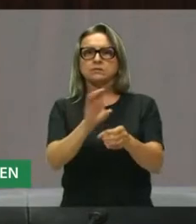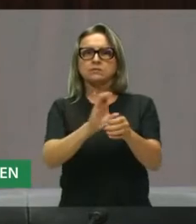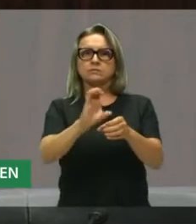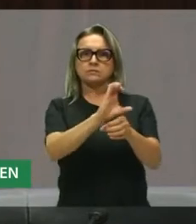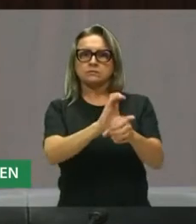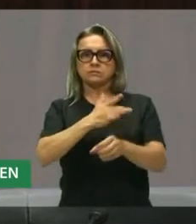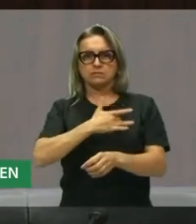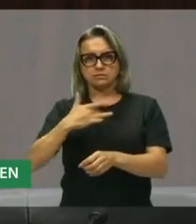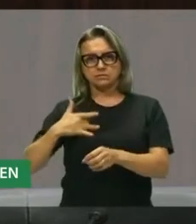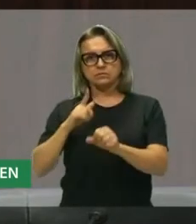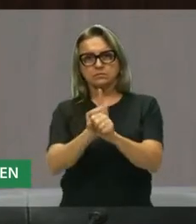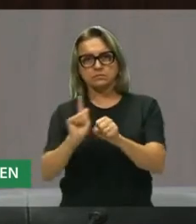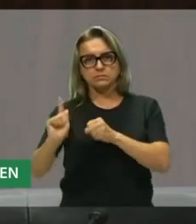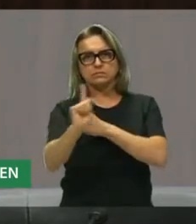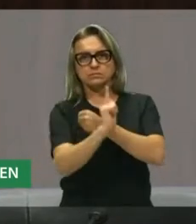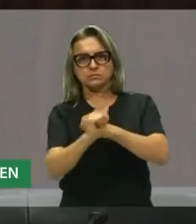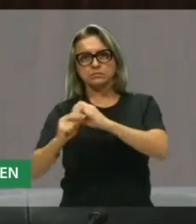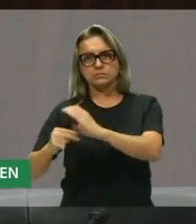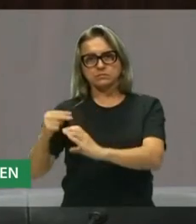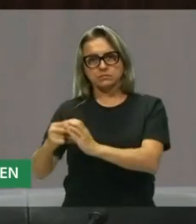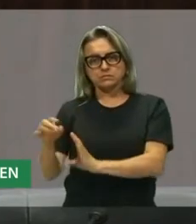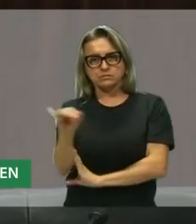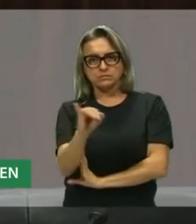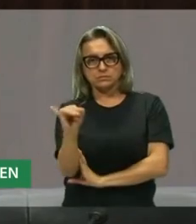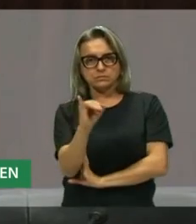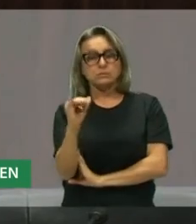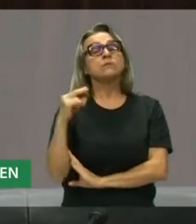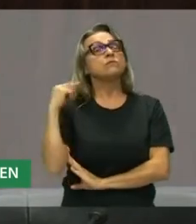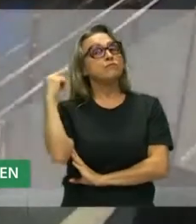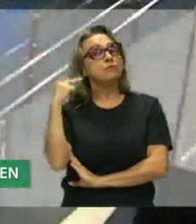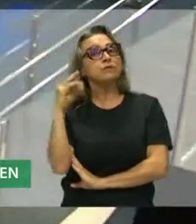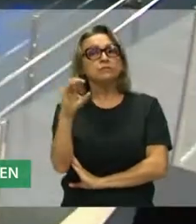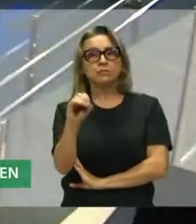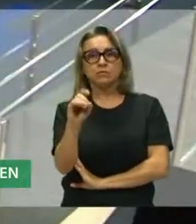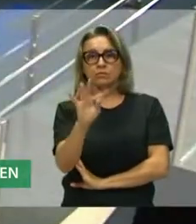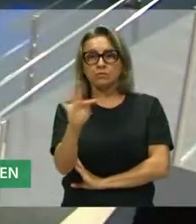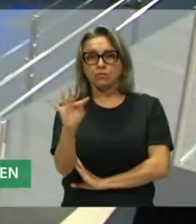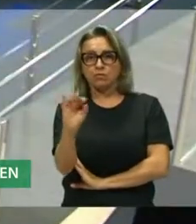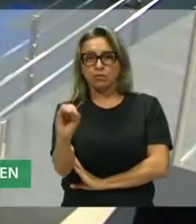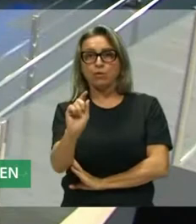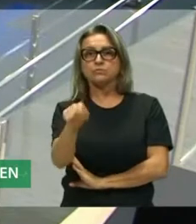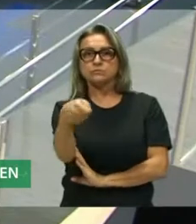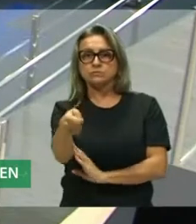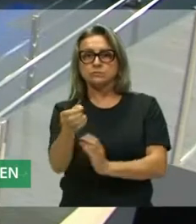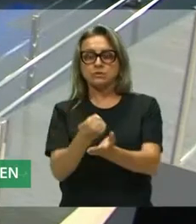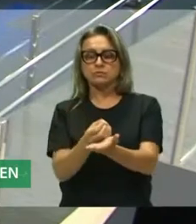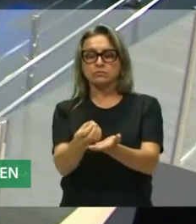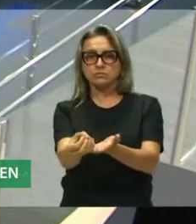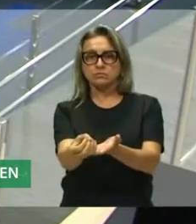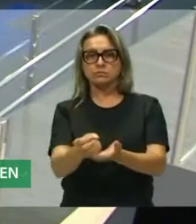Social da Câmara de Vereadores de Itajaí, Otto Luiz Quintino Júnior.